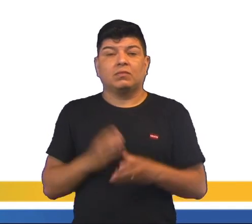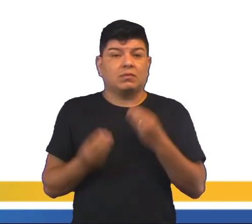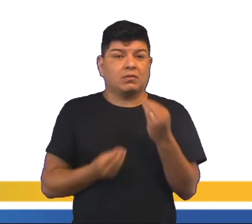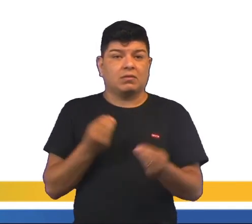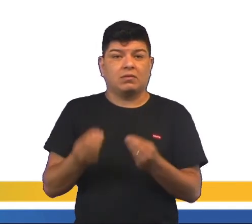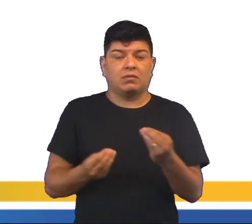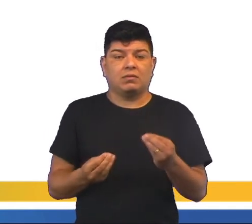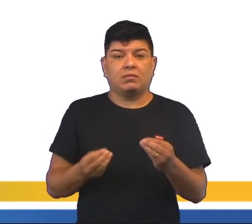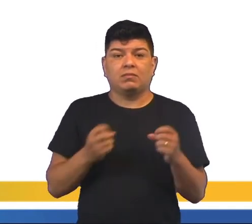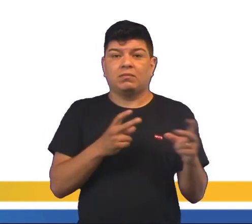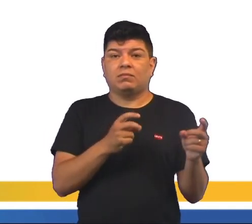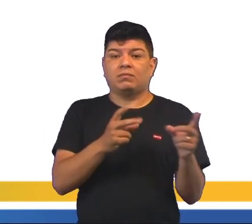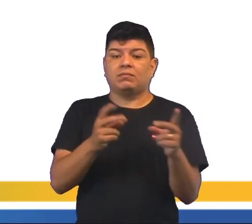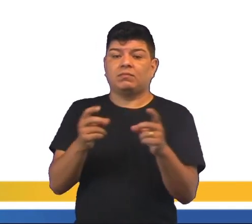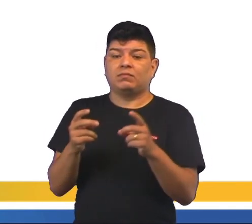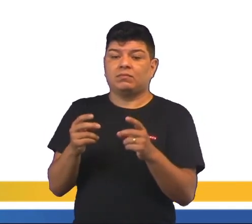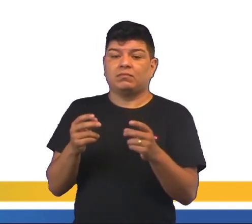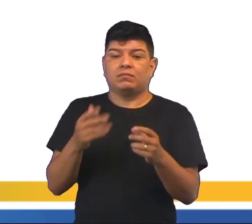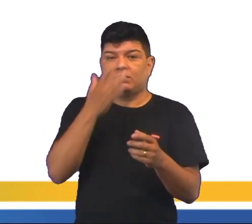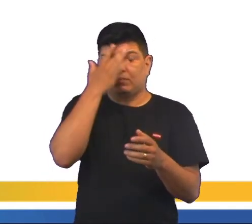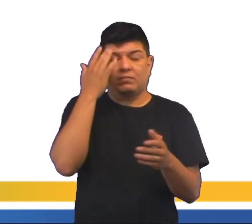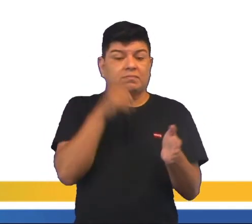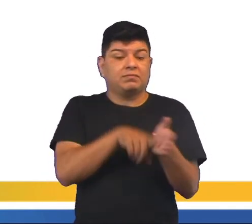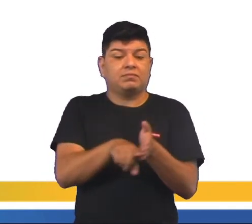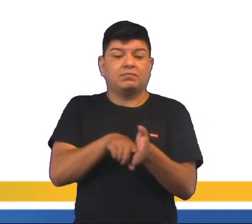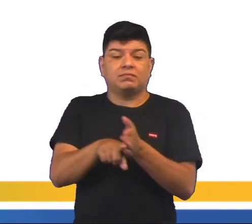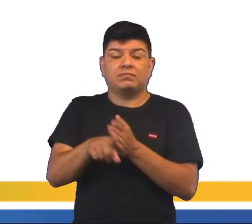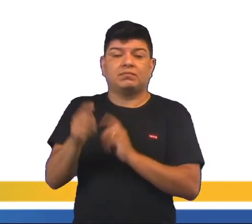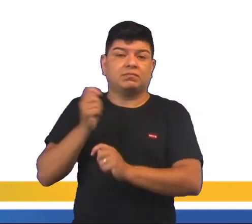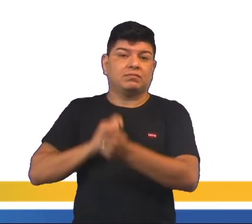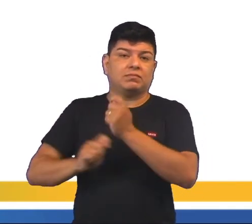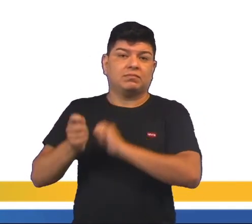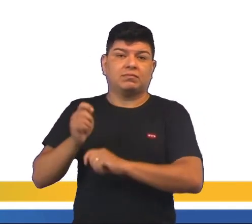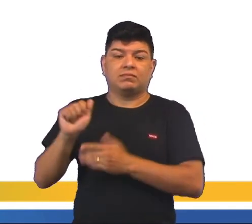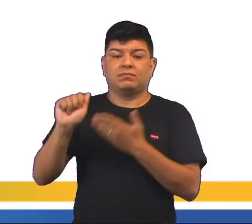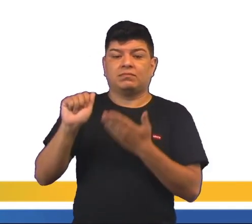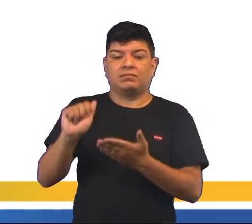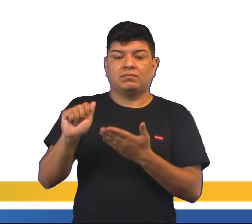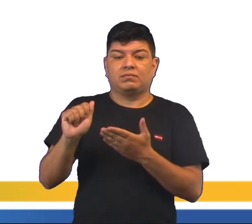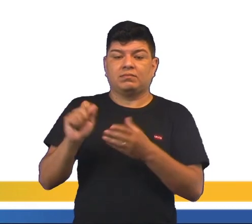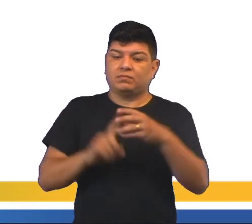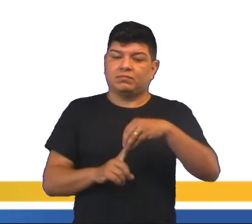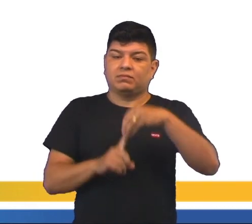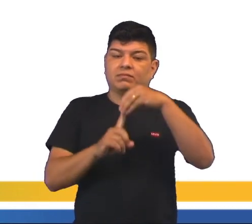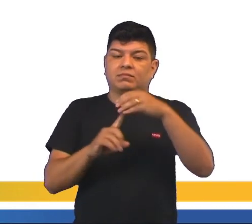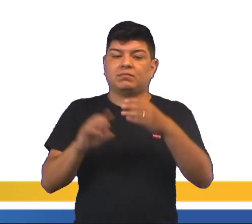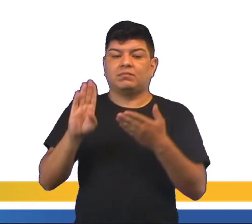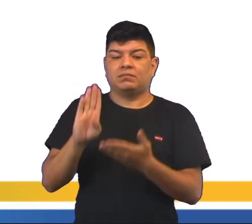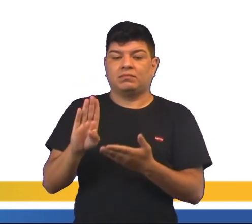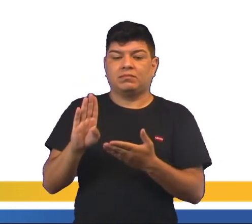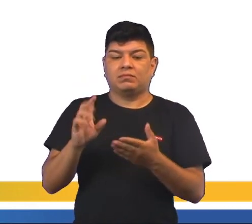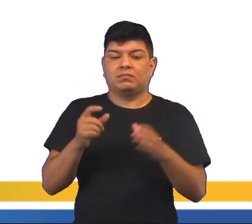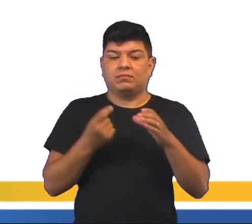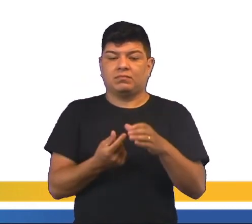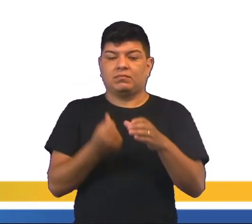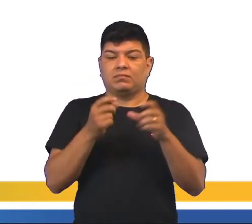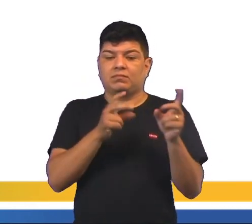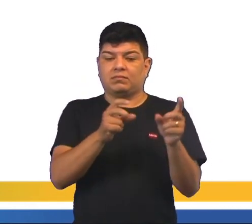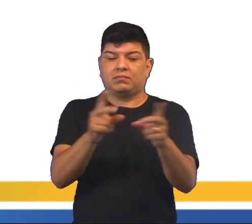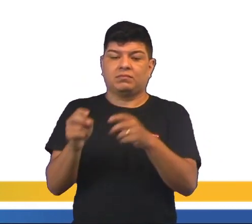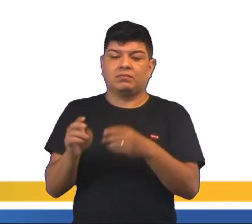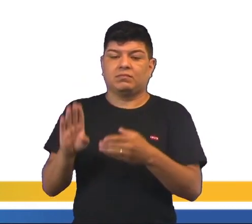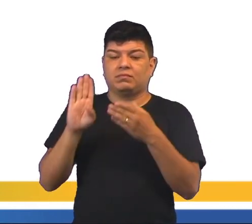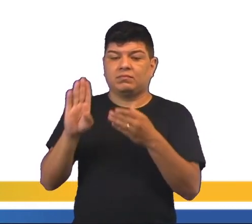Como era chamado mercantilismo pelos estudiosos de economia? Letra A, absolutismo. Letra B,